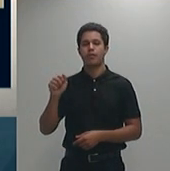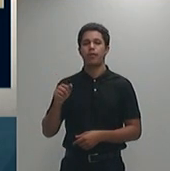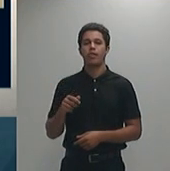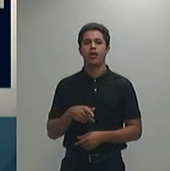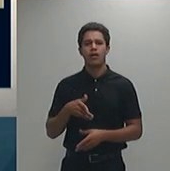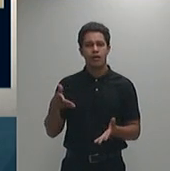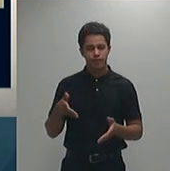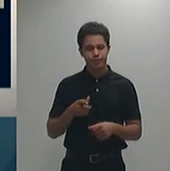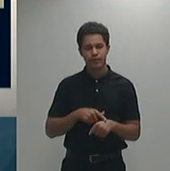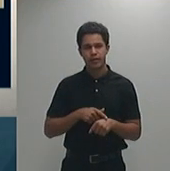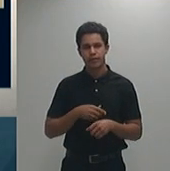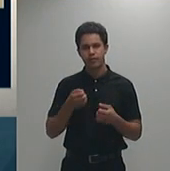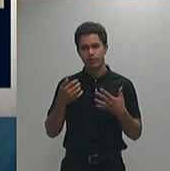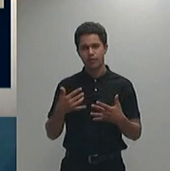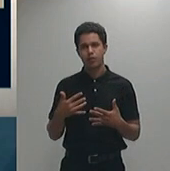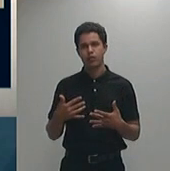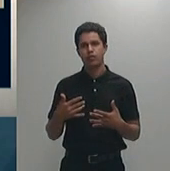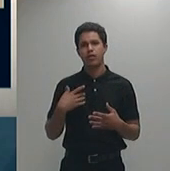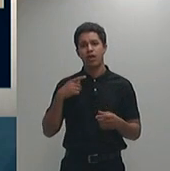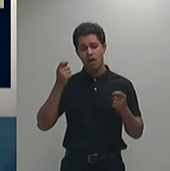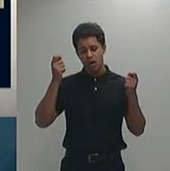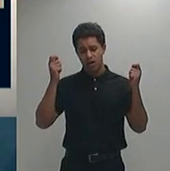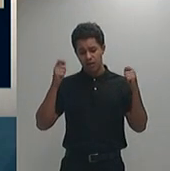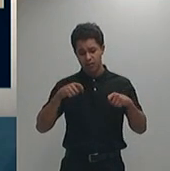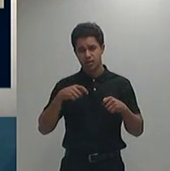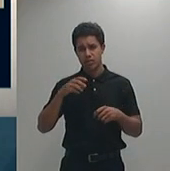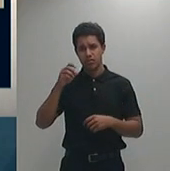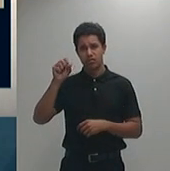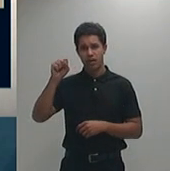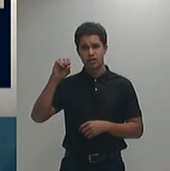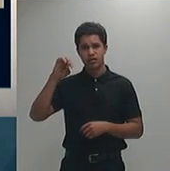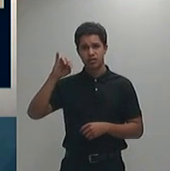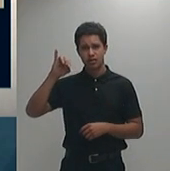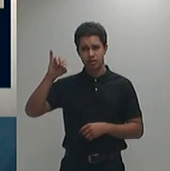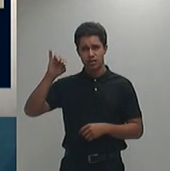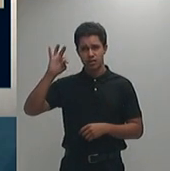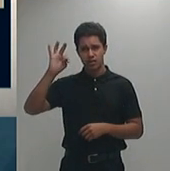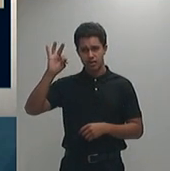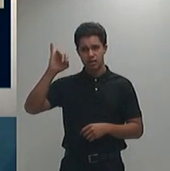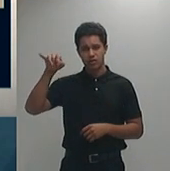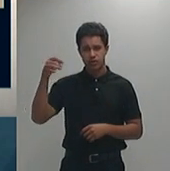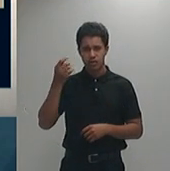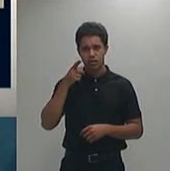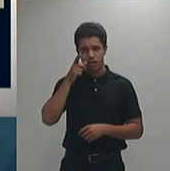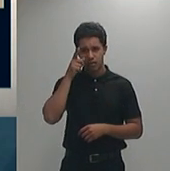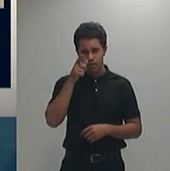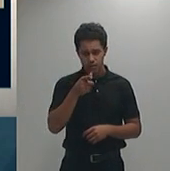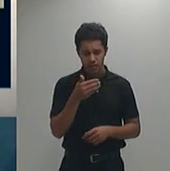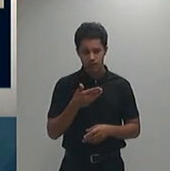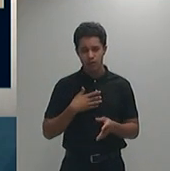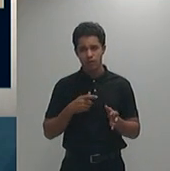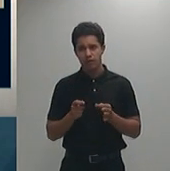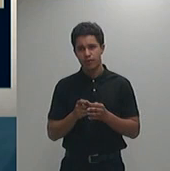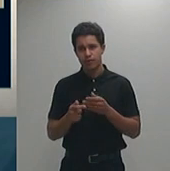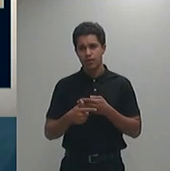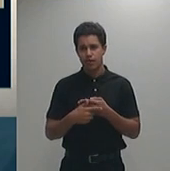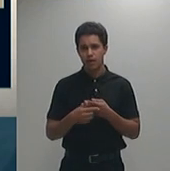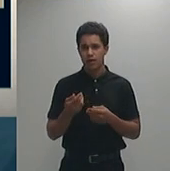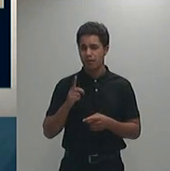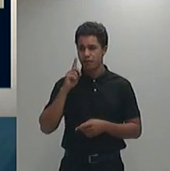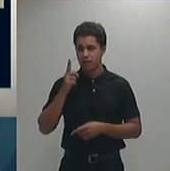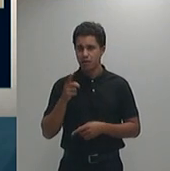termo segundo penso a competência do STJ e atenção a função condicional que lhe é atribuída pela Carta Magna para conhecer e julgar